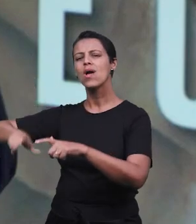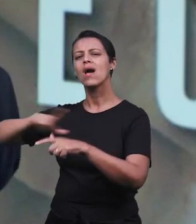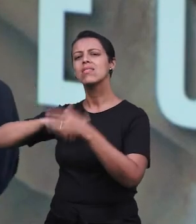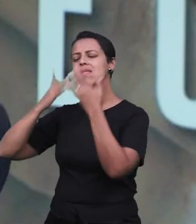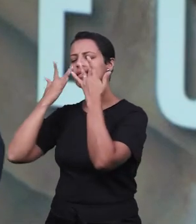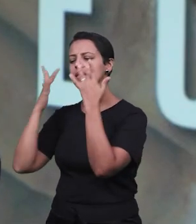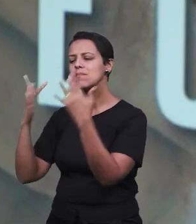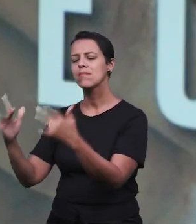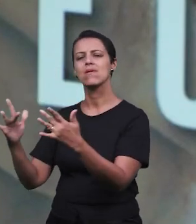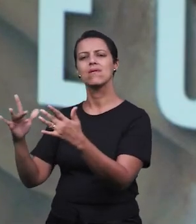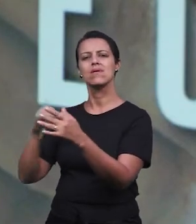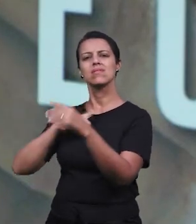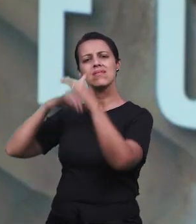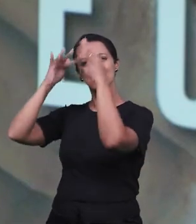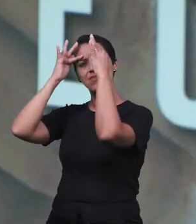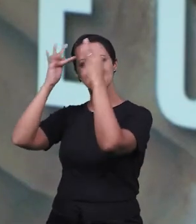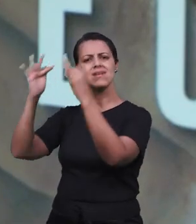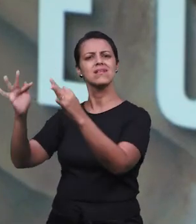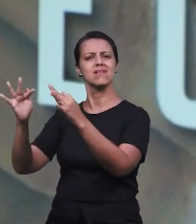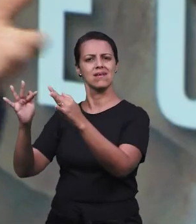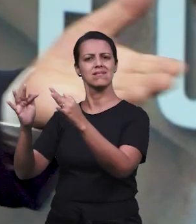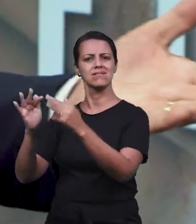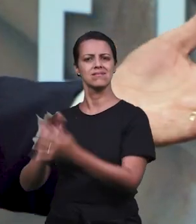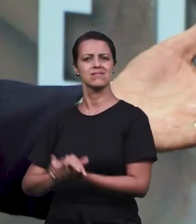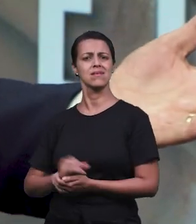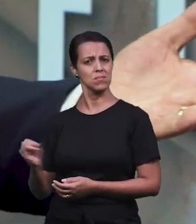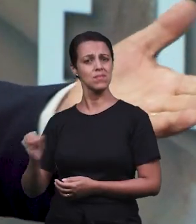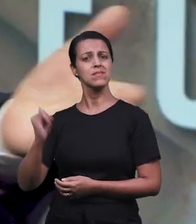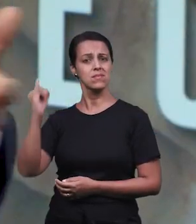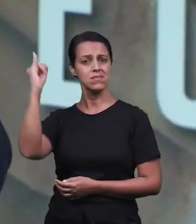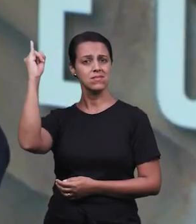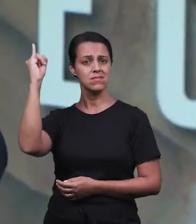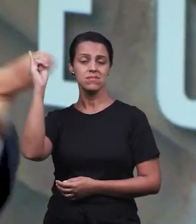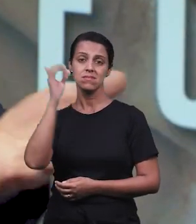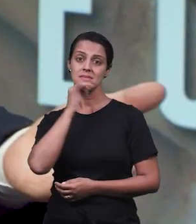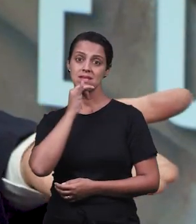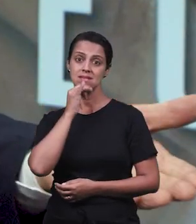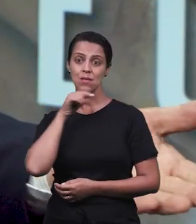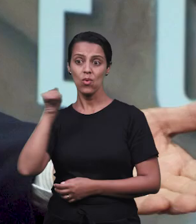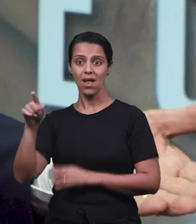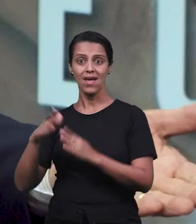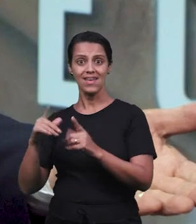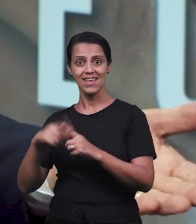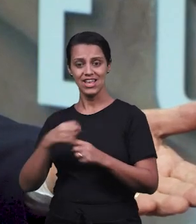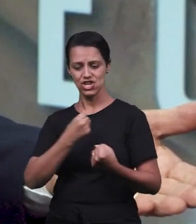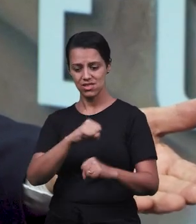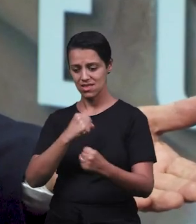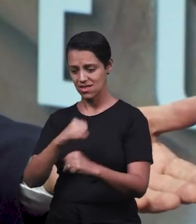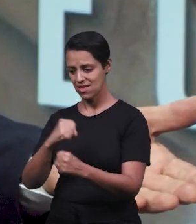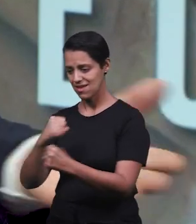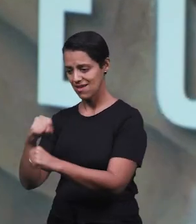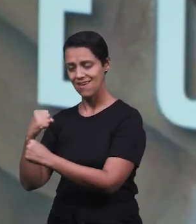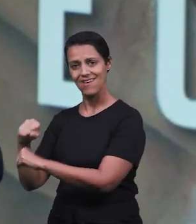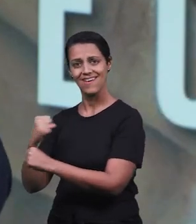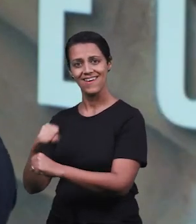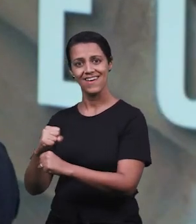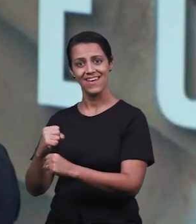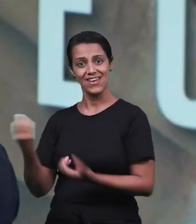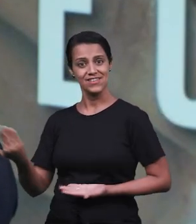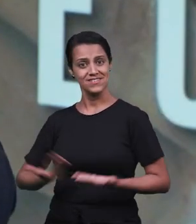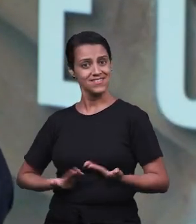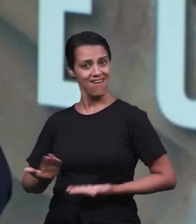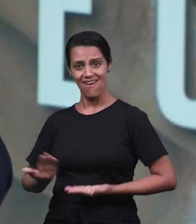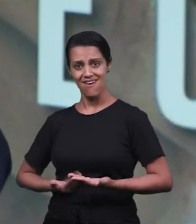isso nós procuramos preservar. A limpeza da igreja é feita pelos membros da igreja. Perfeitamente. Nós temos o